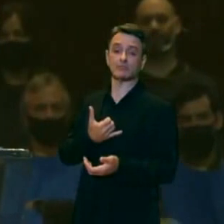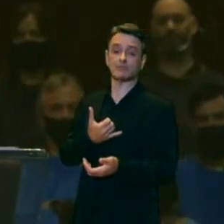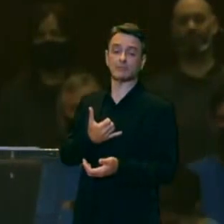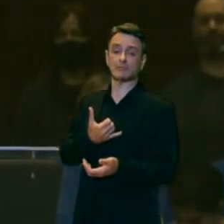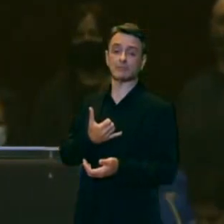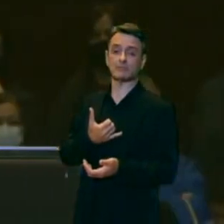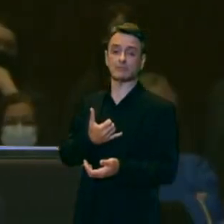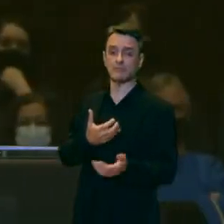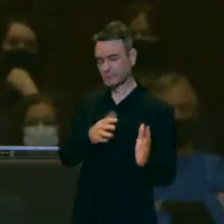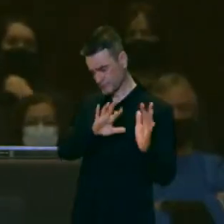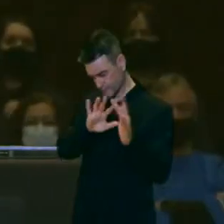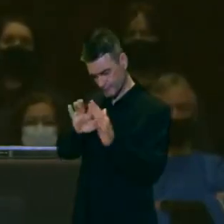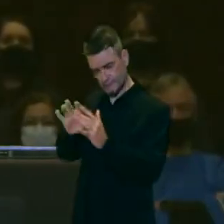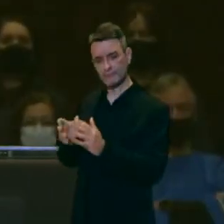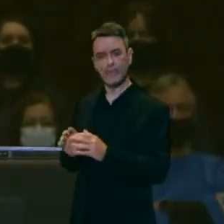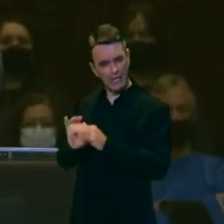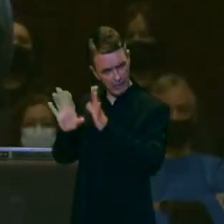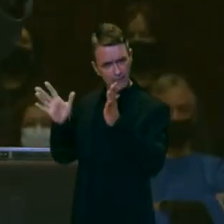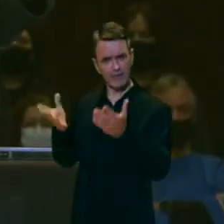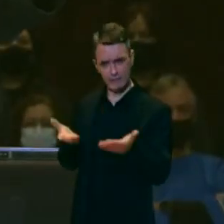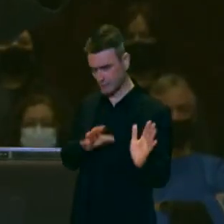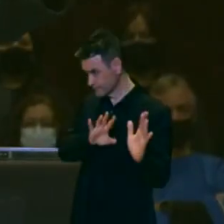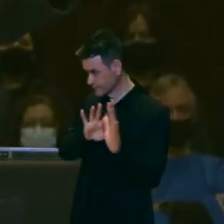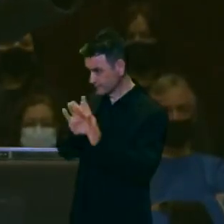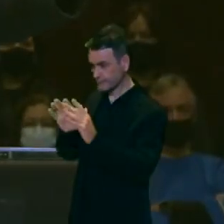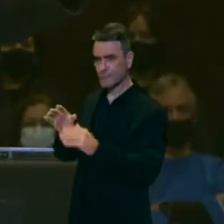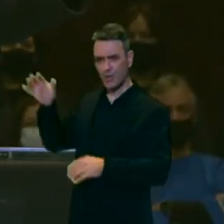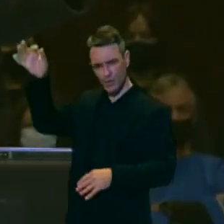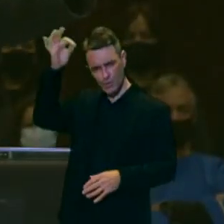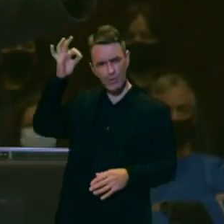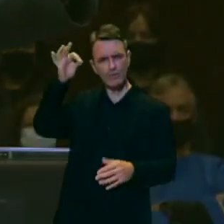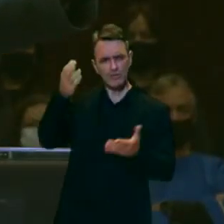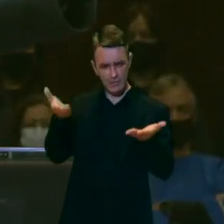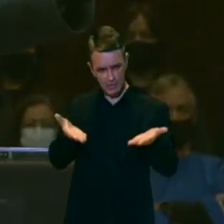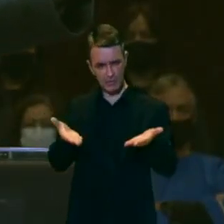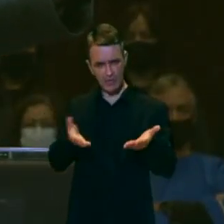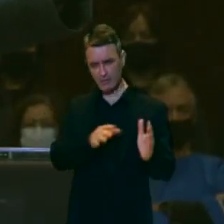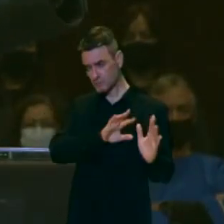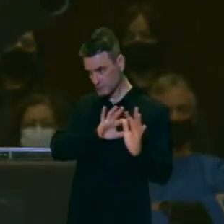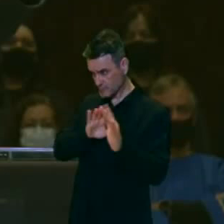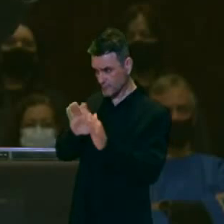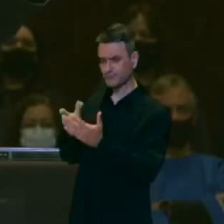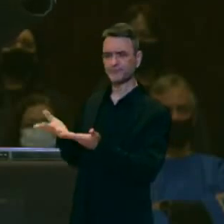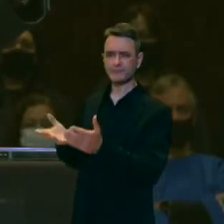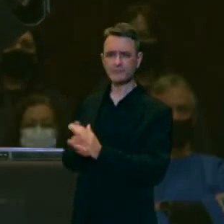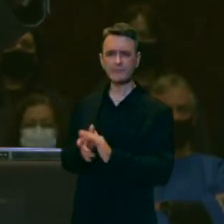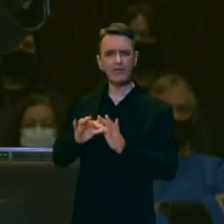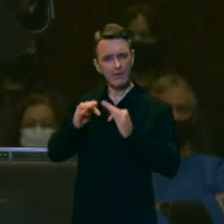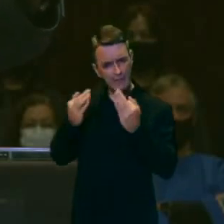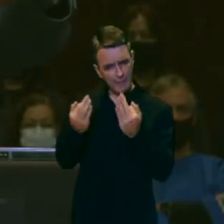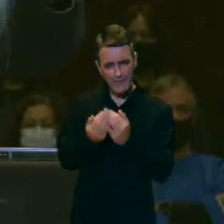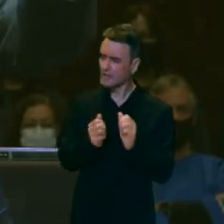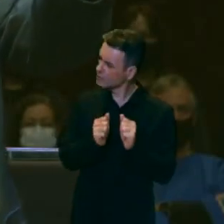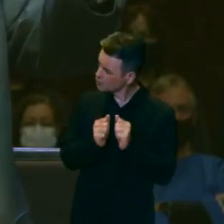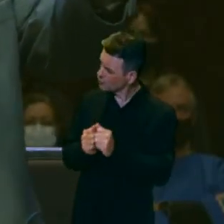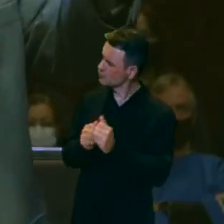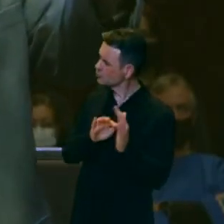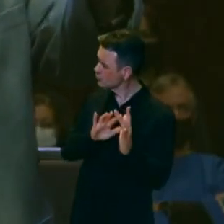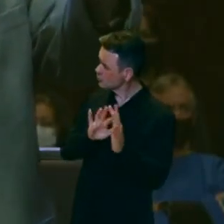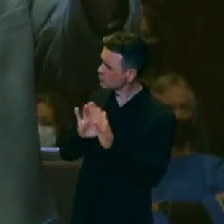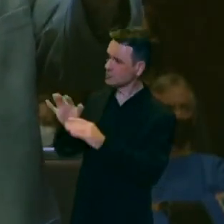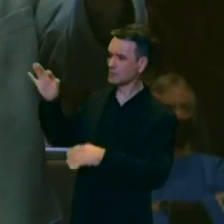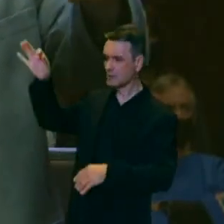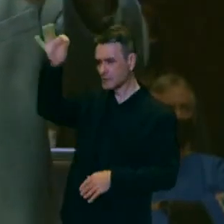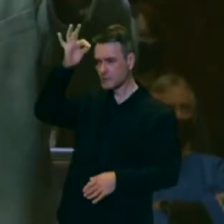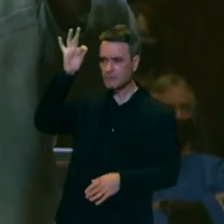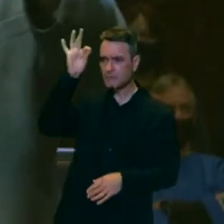tempo. Pode vir, em nome de Jesus. Se o Espírito de Deus está falando com você, vai sair do seu lugar. Se tiver uma família a quem o Espírito de